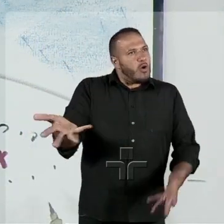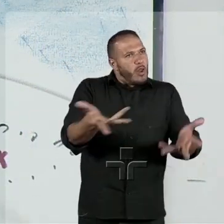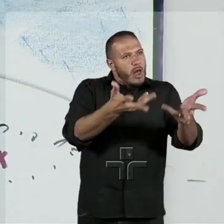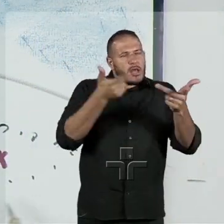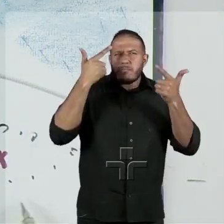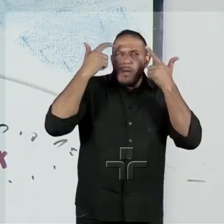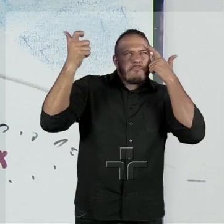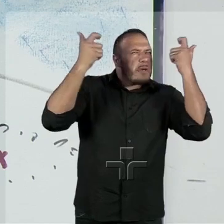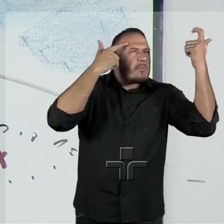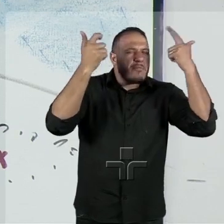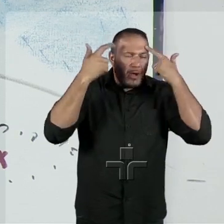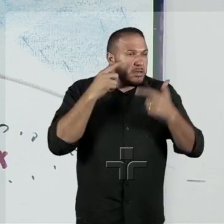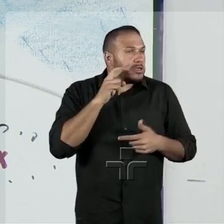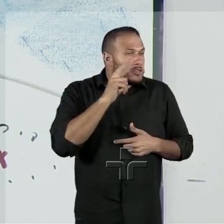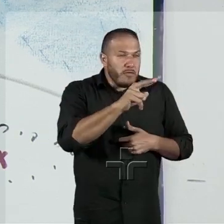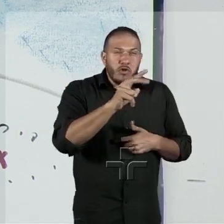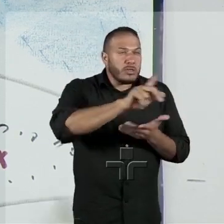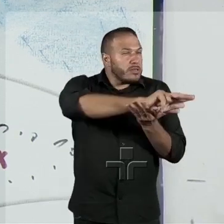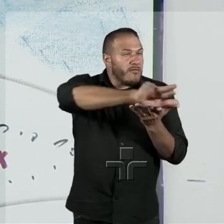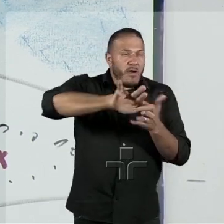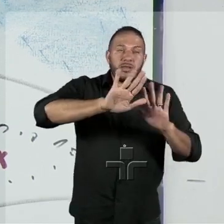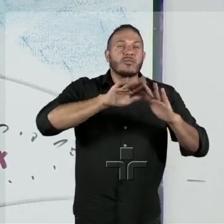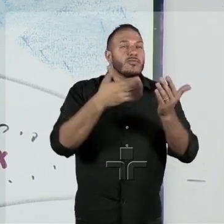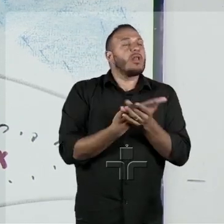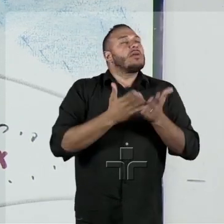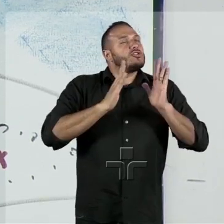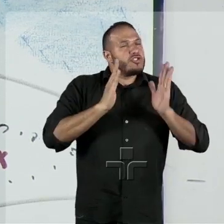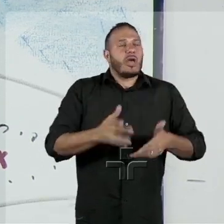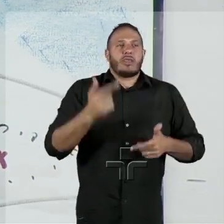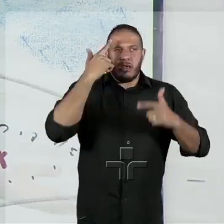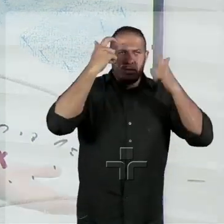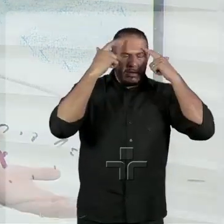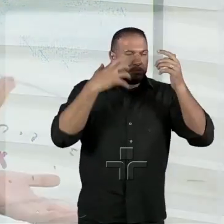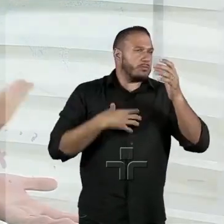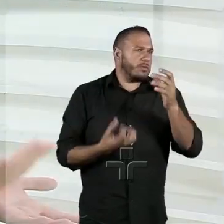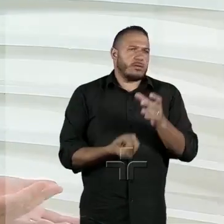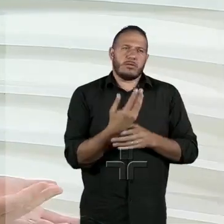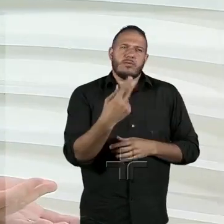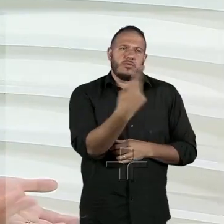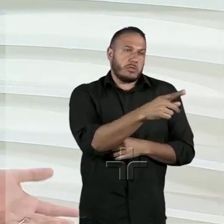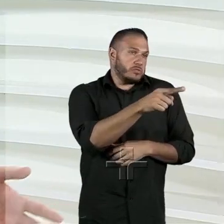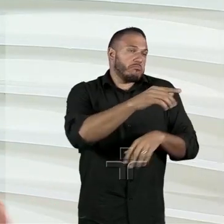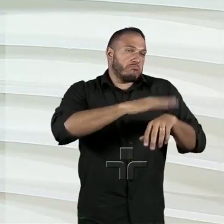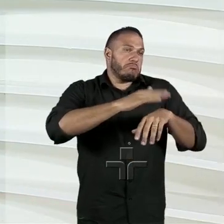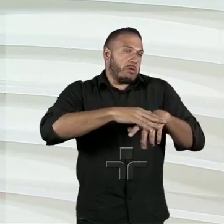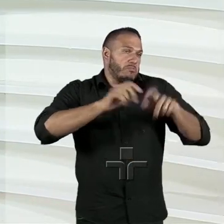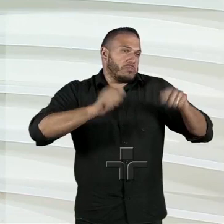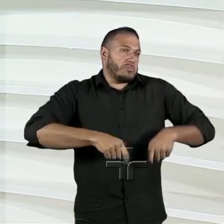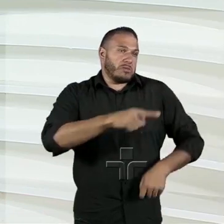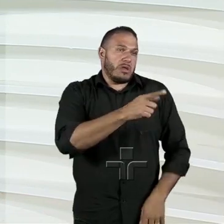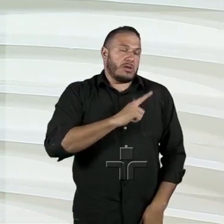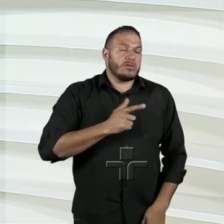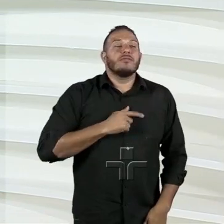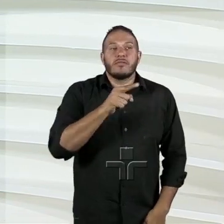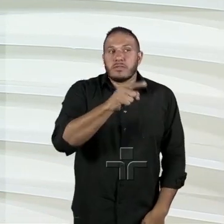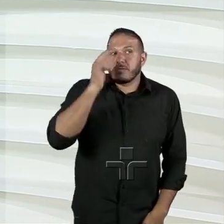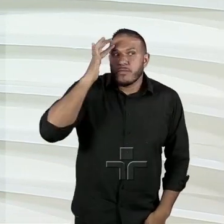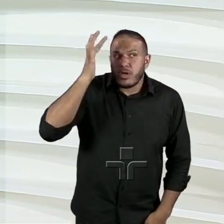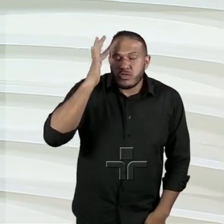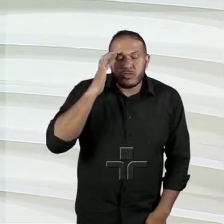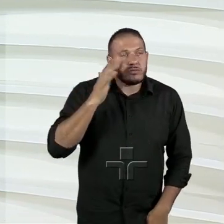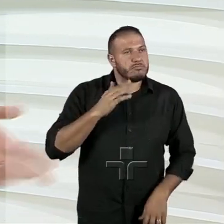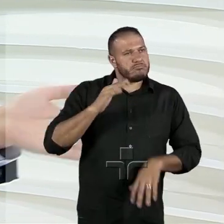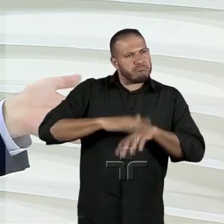isso hoje em milhares de escolas que já estão fazendo isso, Góes. Isso é uma possibilidade. Você imagina o poder de